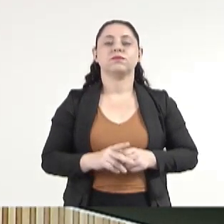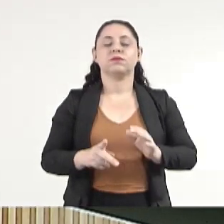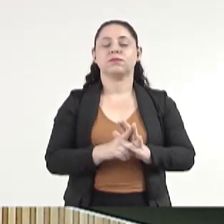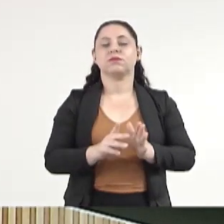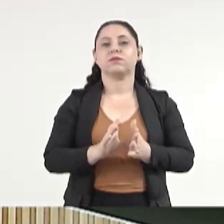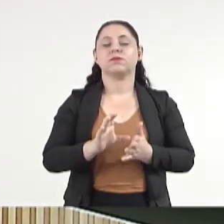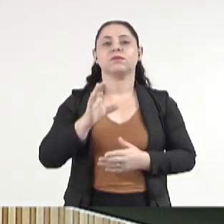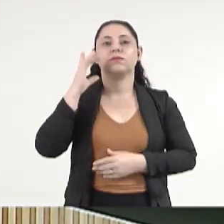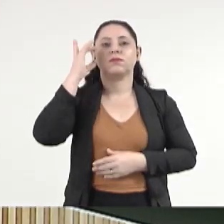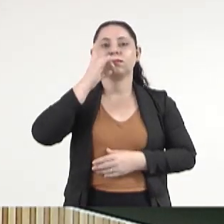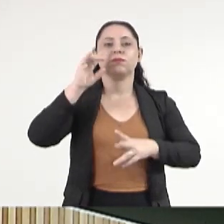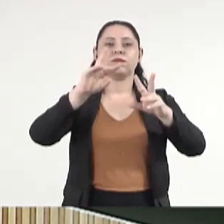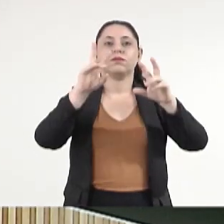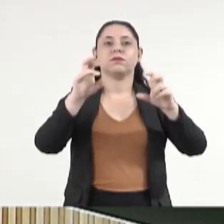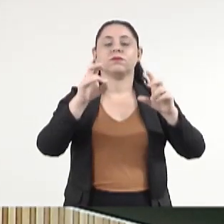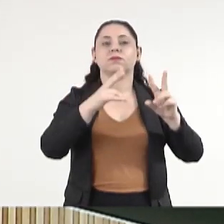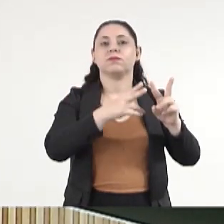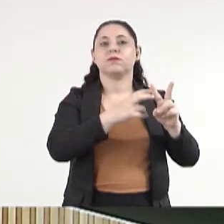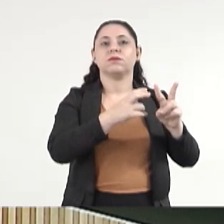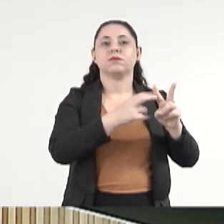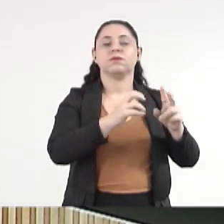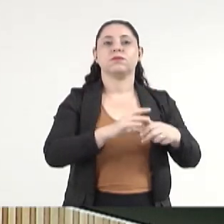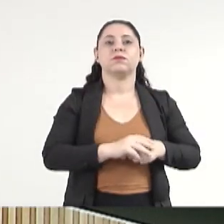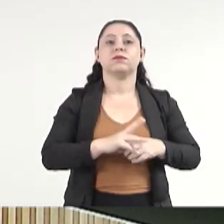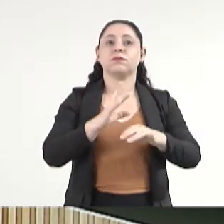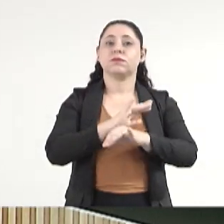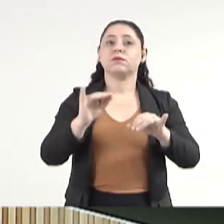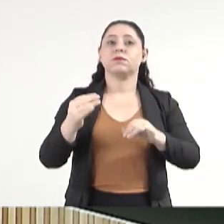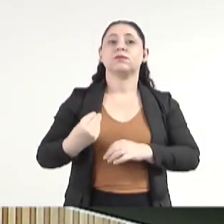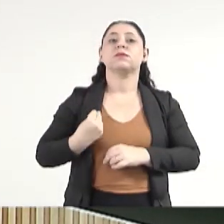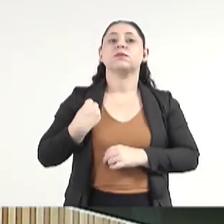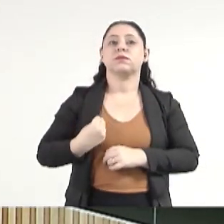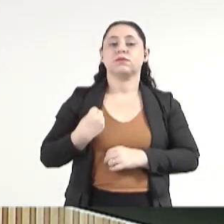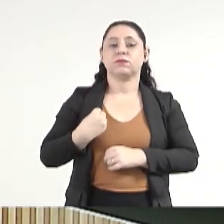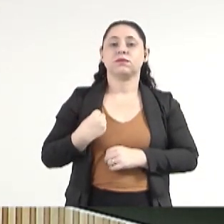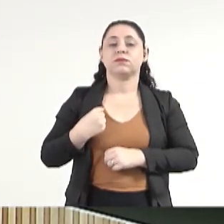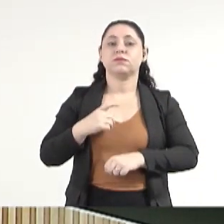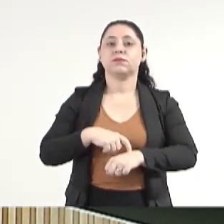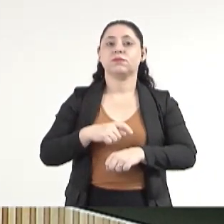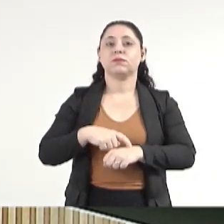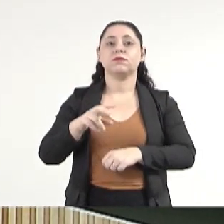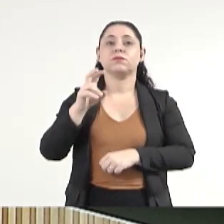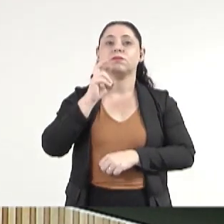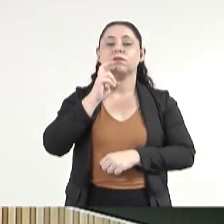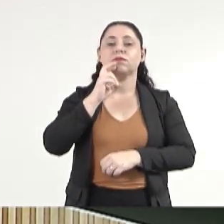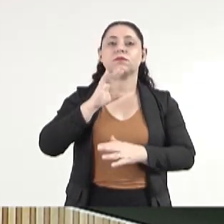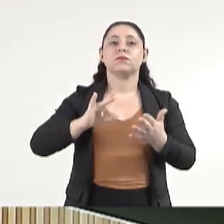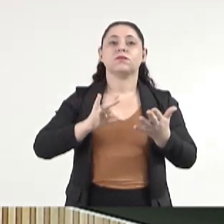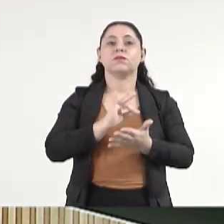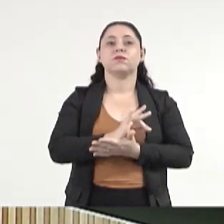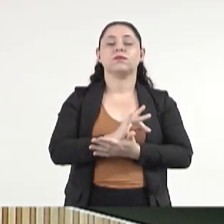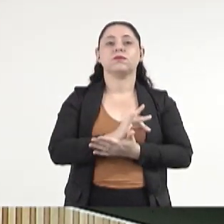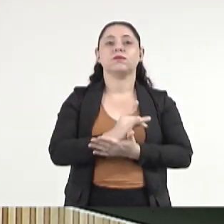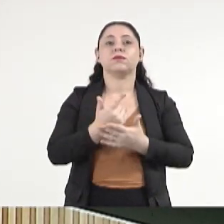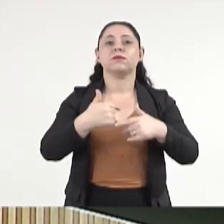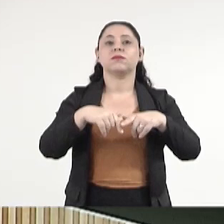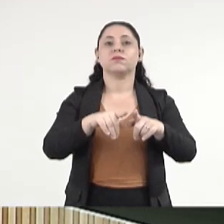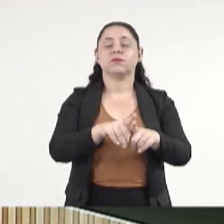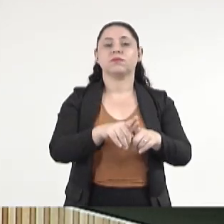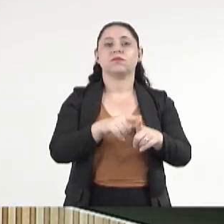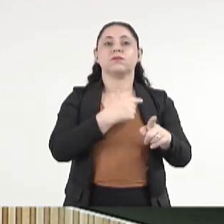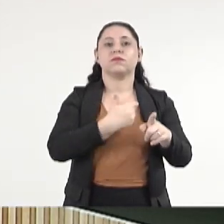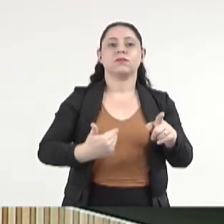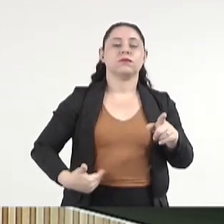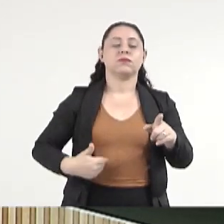sobre os assuntos indígenas e quilombolas, anunciou que deve participar na próxima quinta-feira da assinatura de um convênio